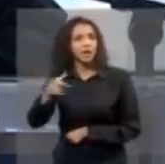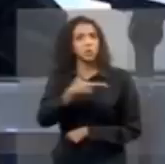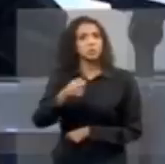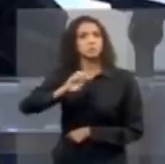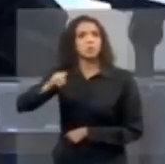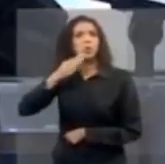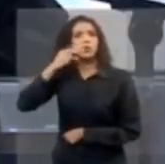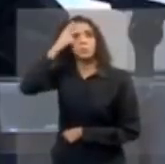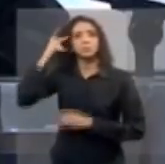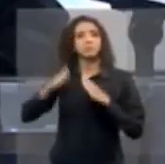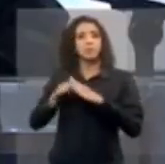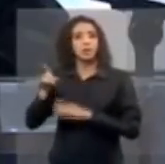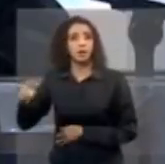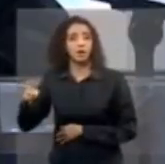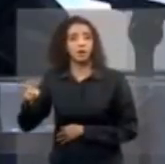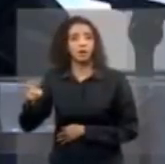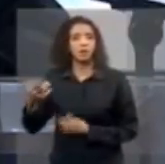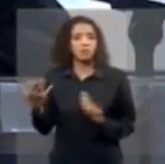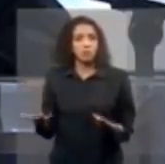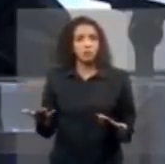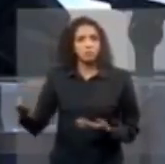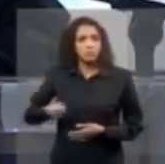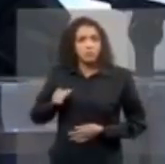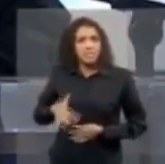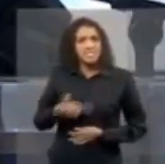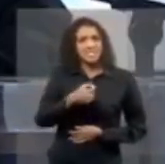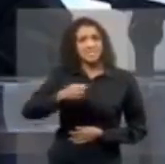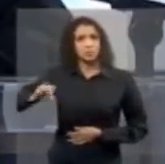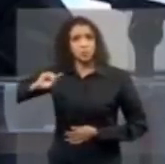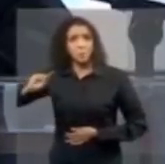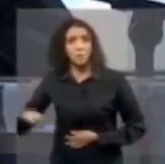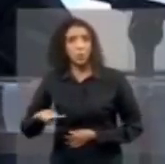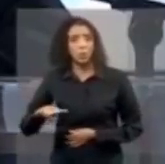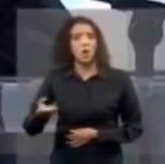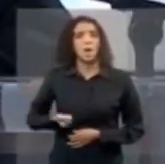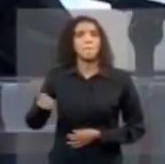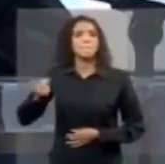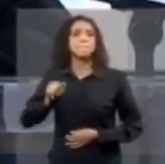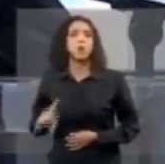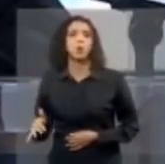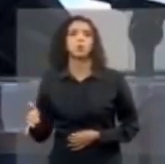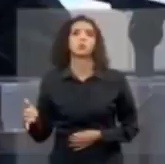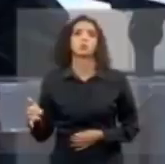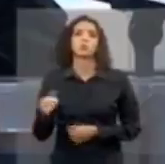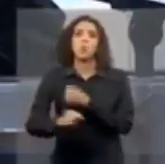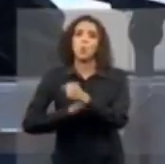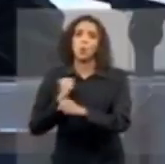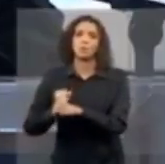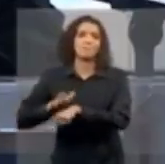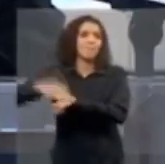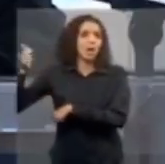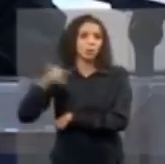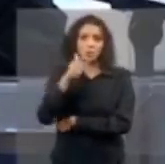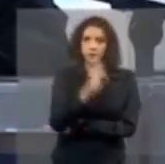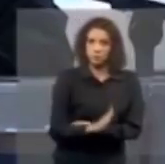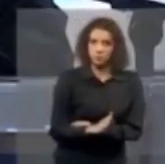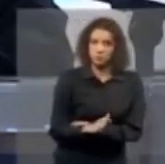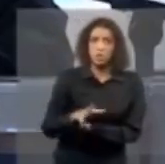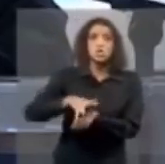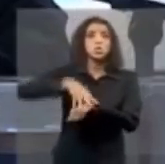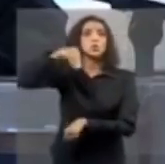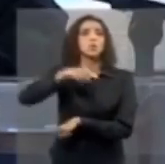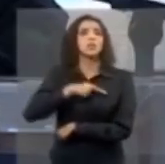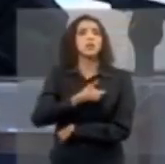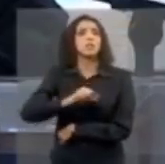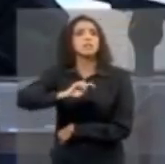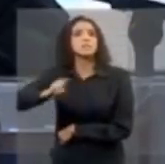200 milhões de habitantes, praticaria 700 mil abortos por ano, 7 vezes o número do Brasil. A Suécia tem